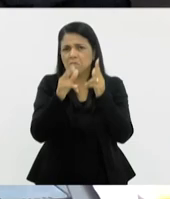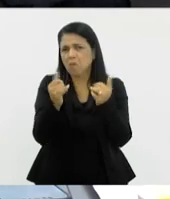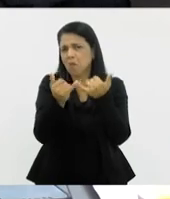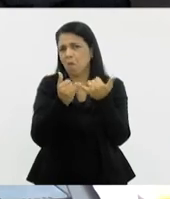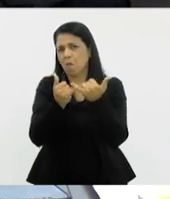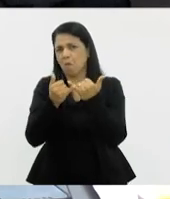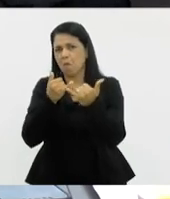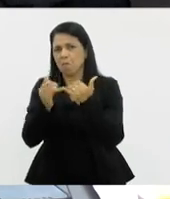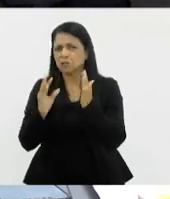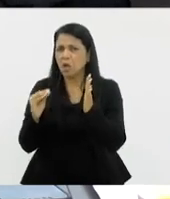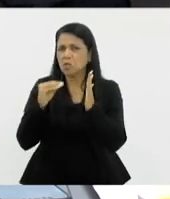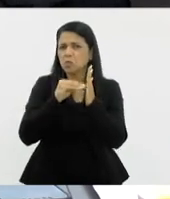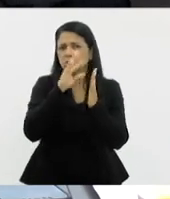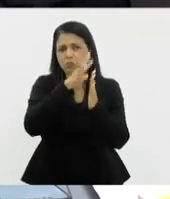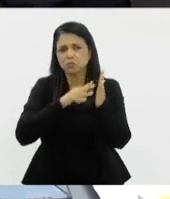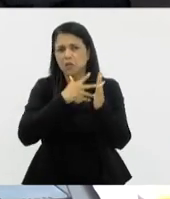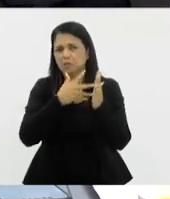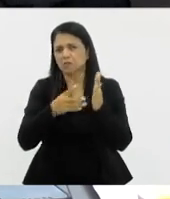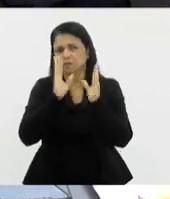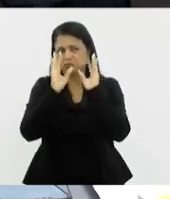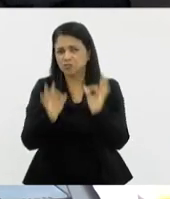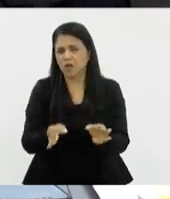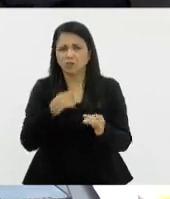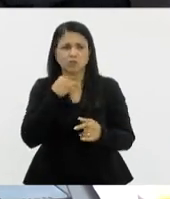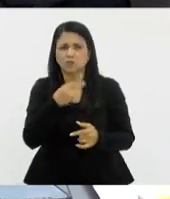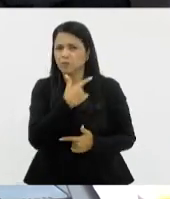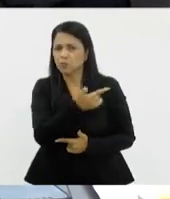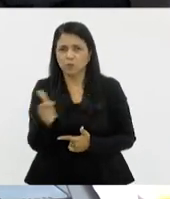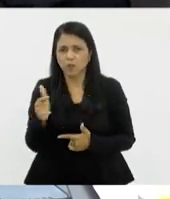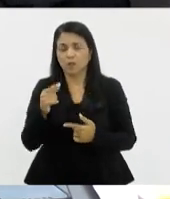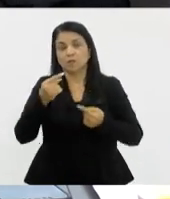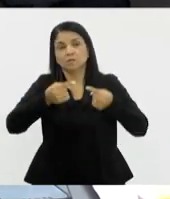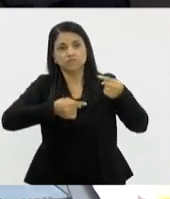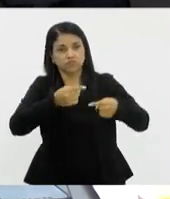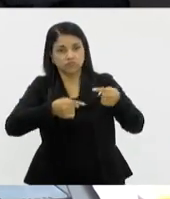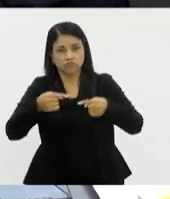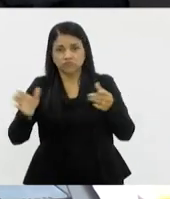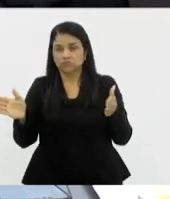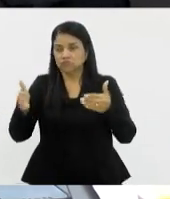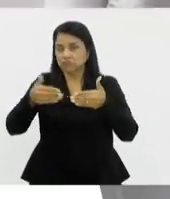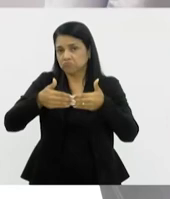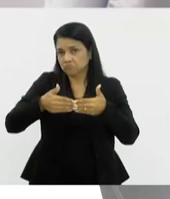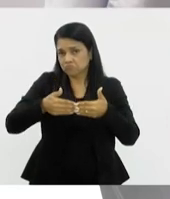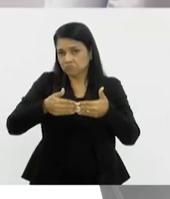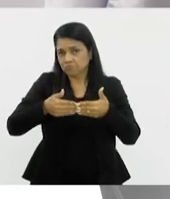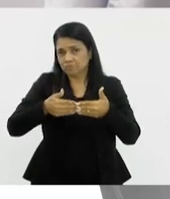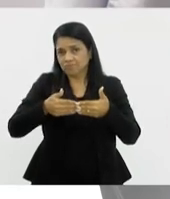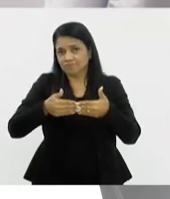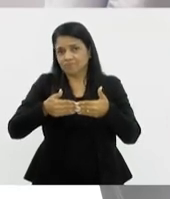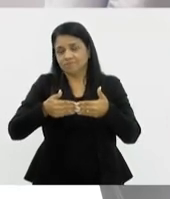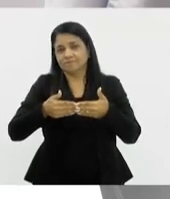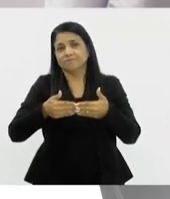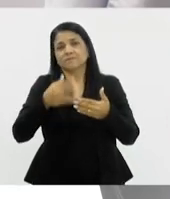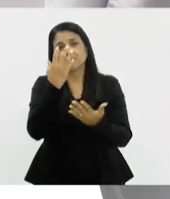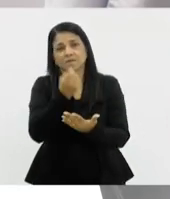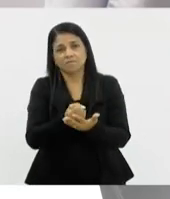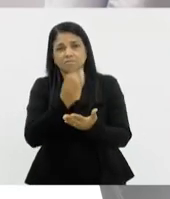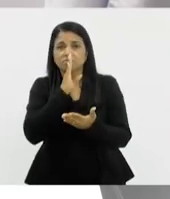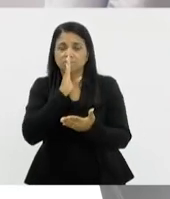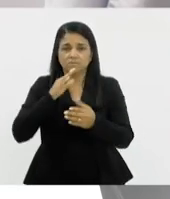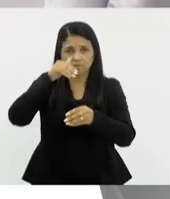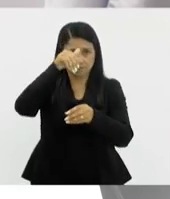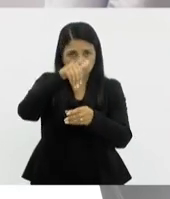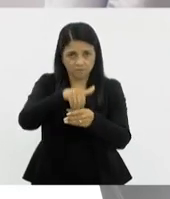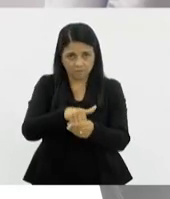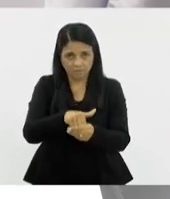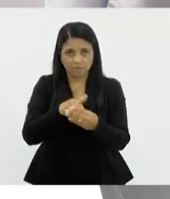já está incluído, não tem a menor dúvida. Em discussão. Não havendo quem queira discutir, encerrada a discussão, em votação, senhores que aprovam,